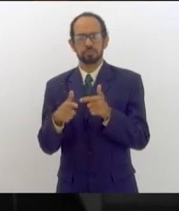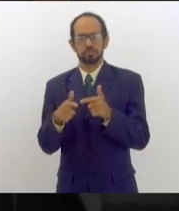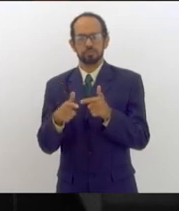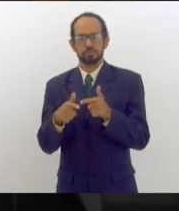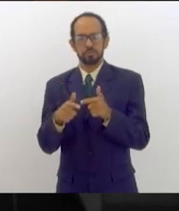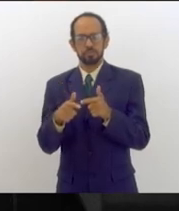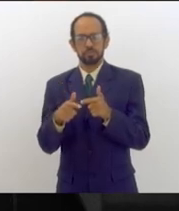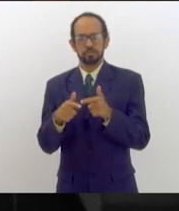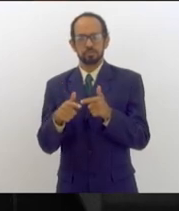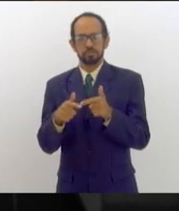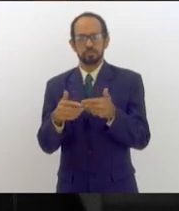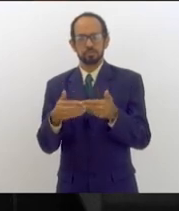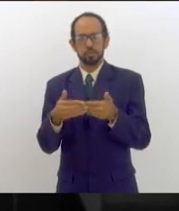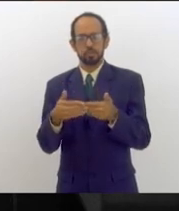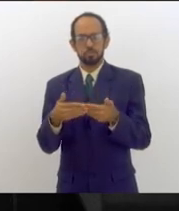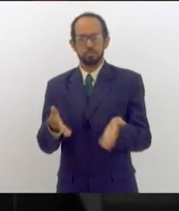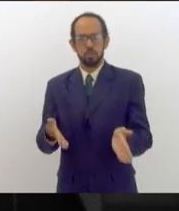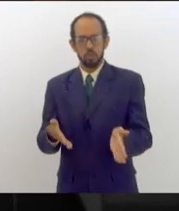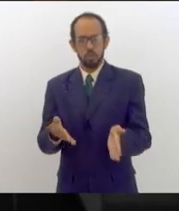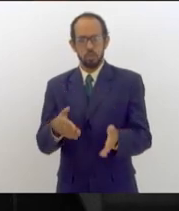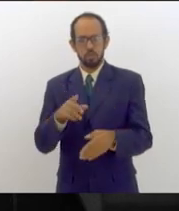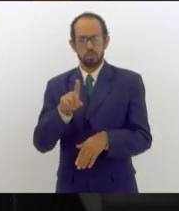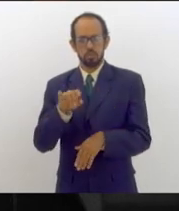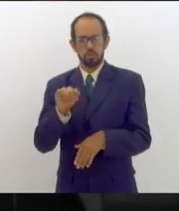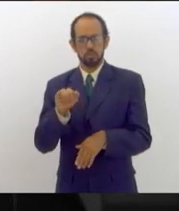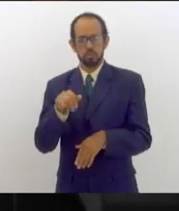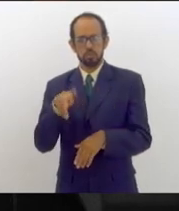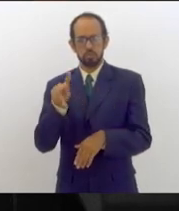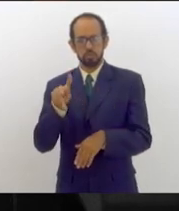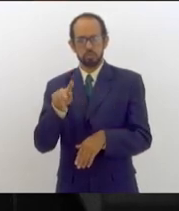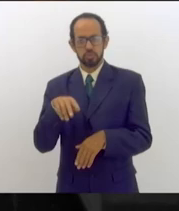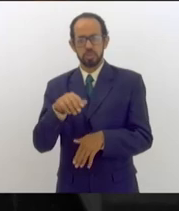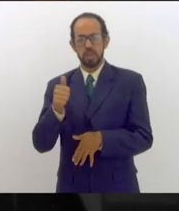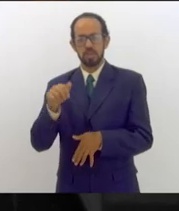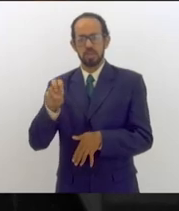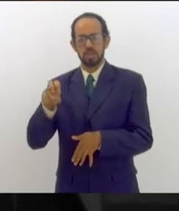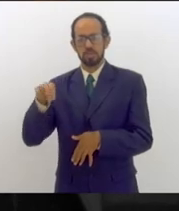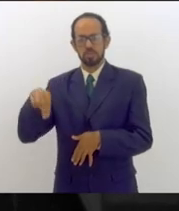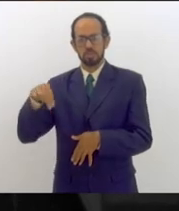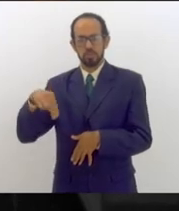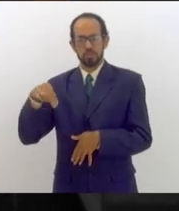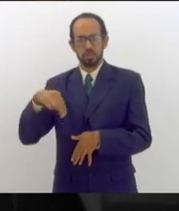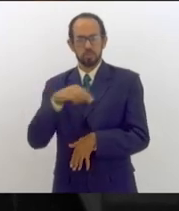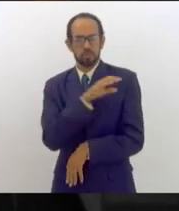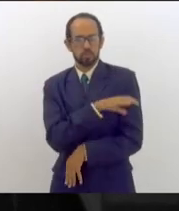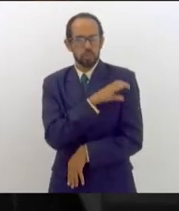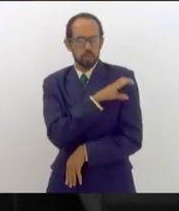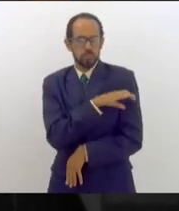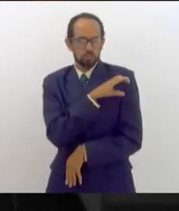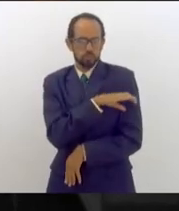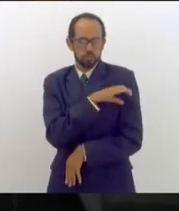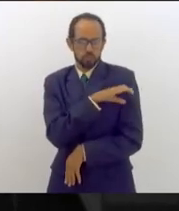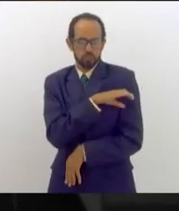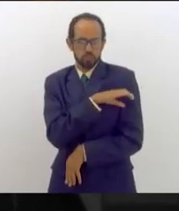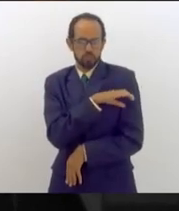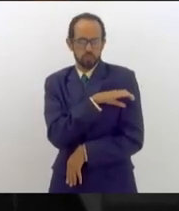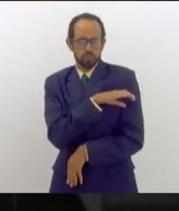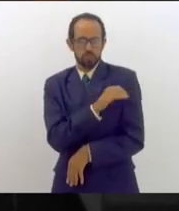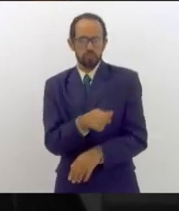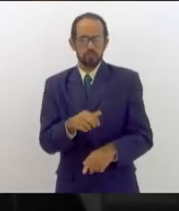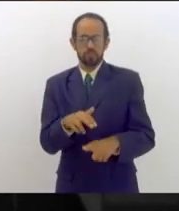do Dique da Quinze de Novembro de Campos dos Goytacazes tendo em vista que o